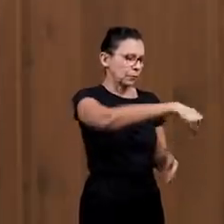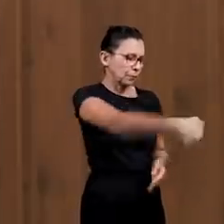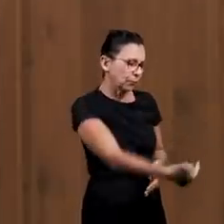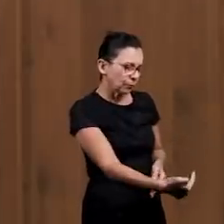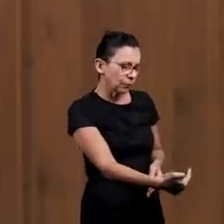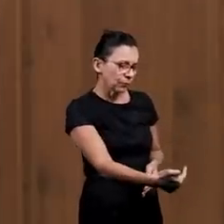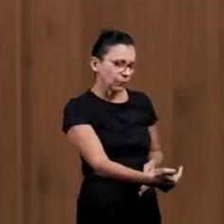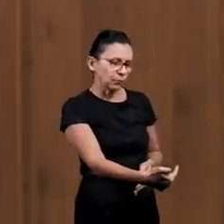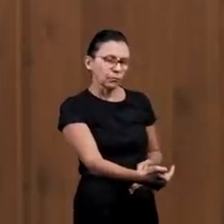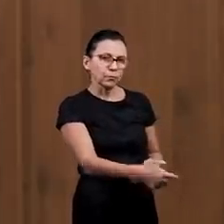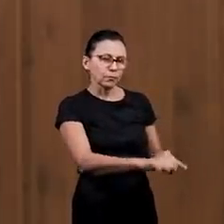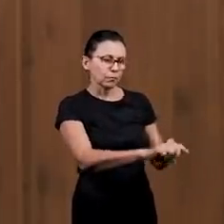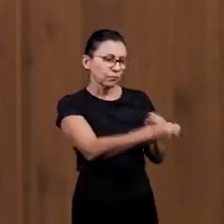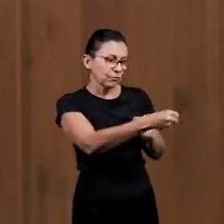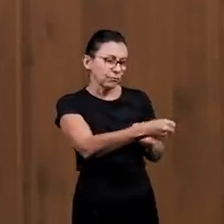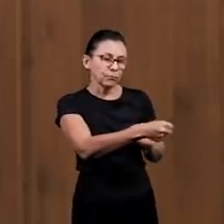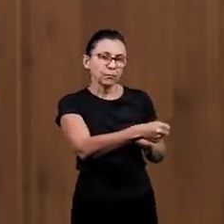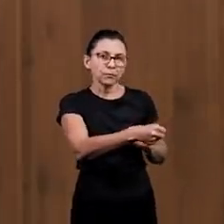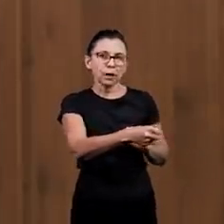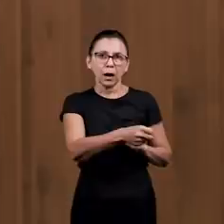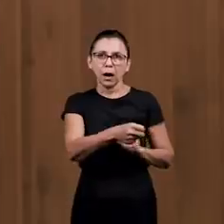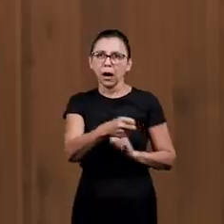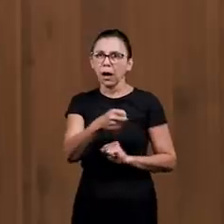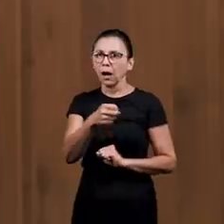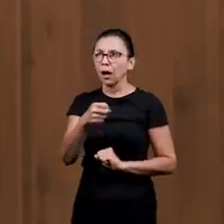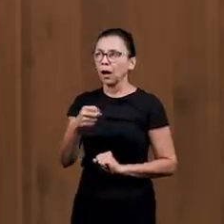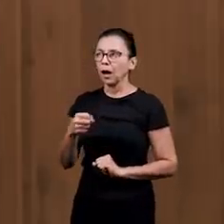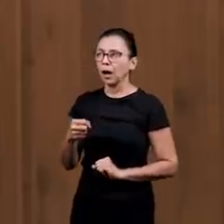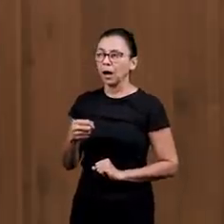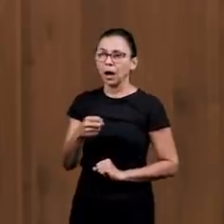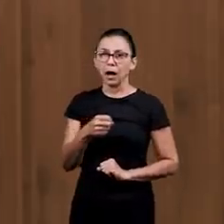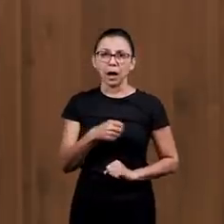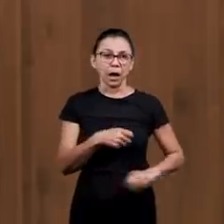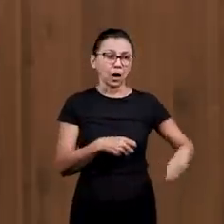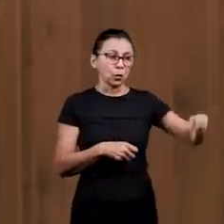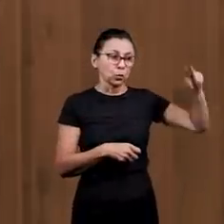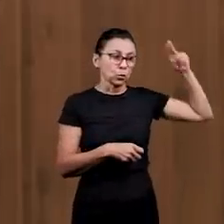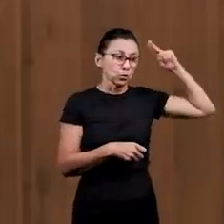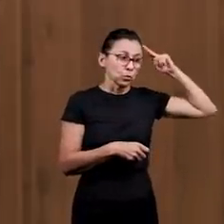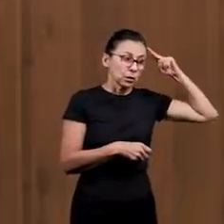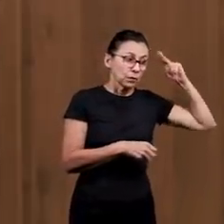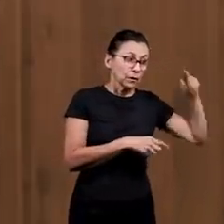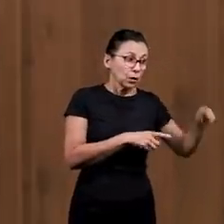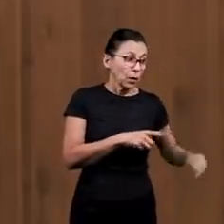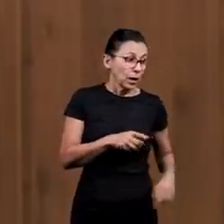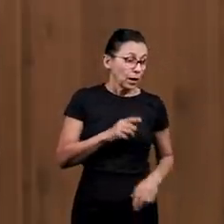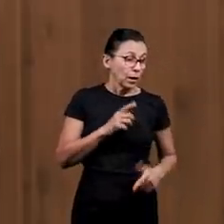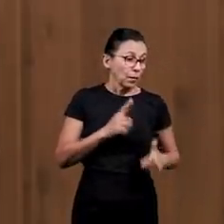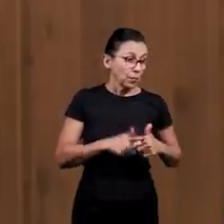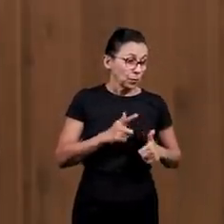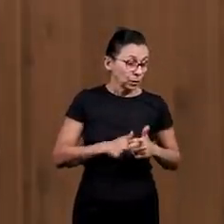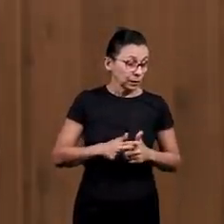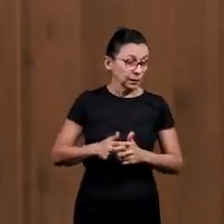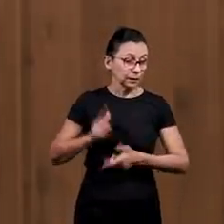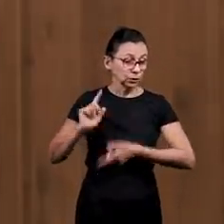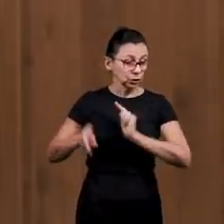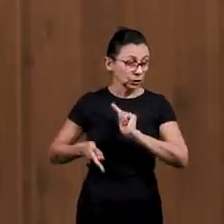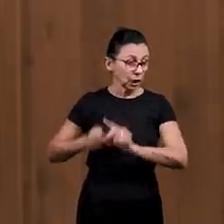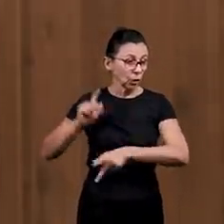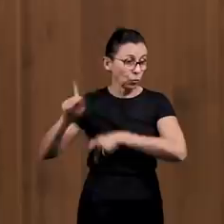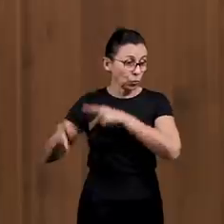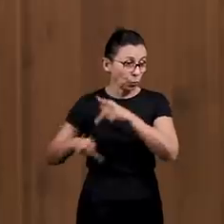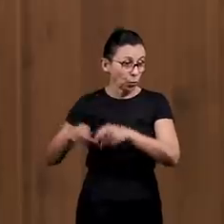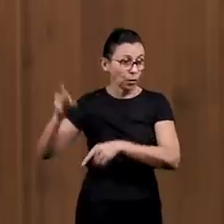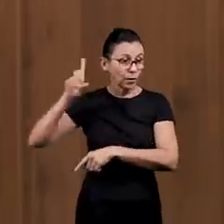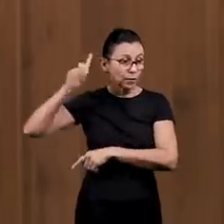Gideão. Ao ouvir aquilo, Gideão então glorificou a Deus, adorou ao Senhor